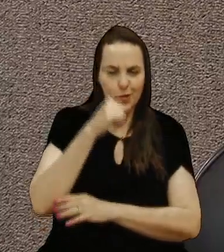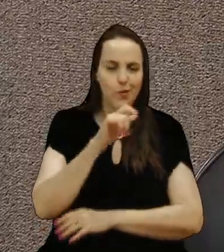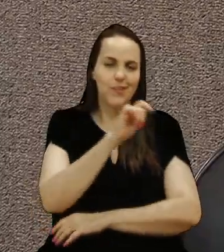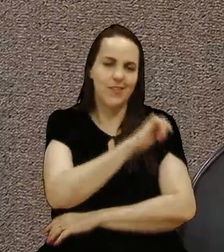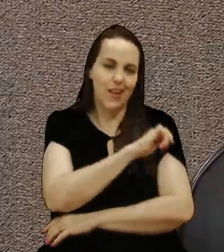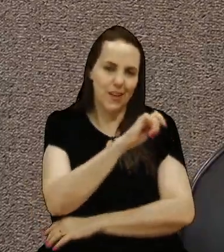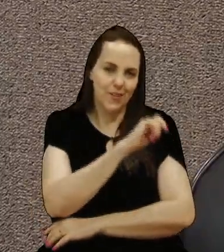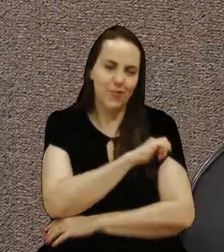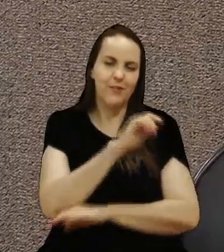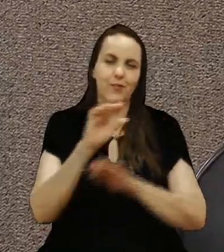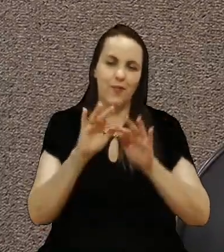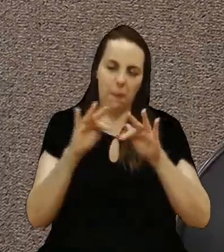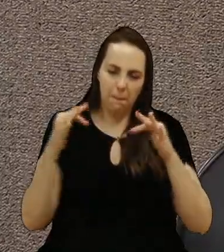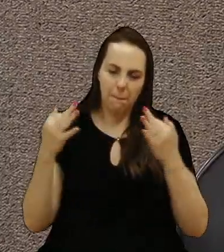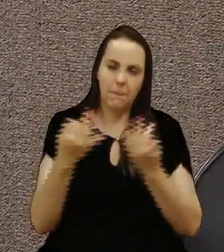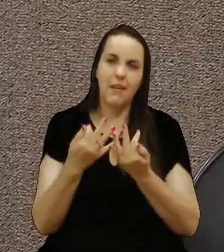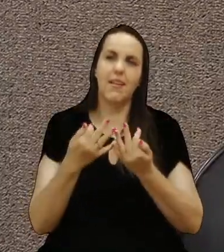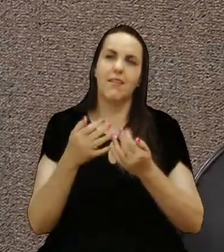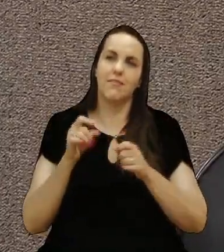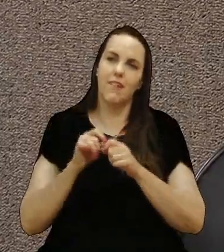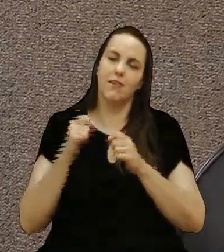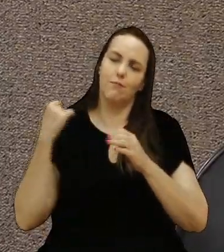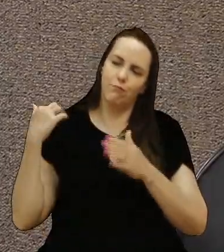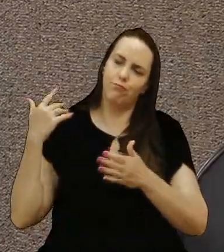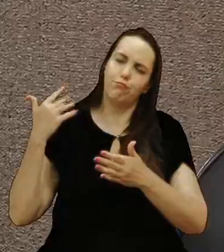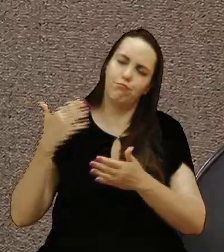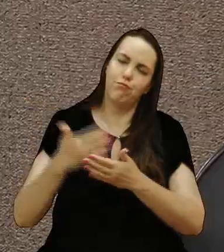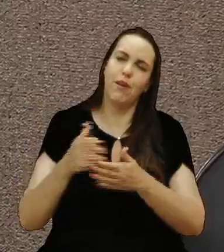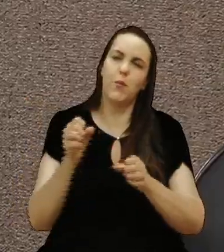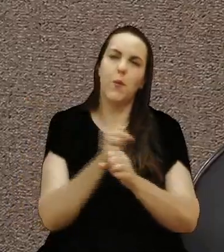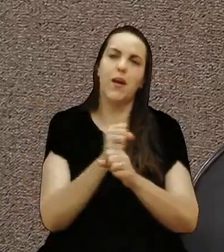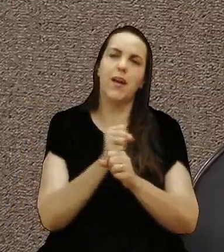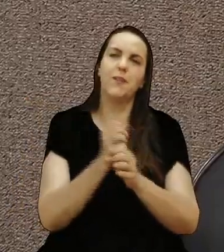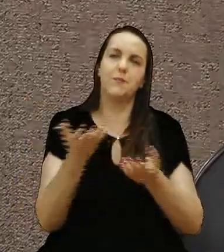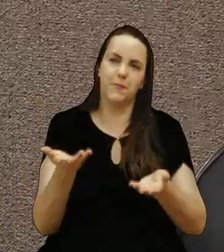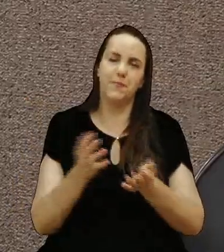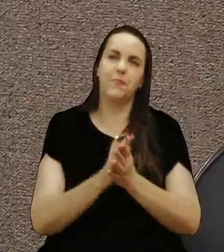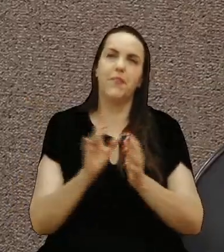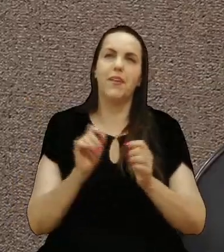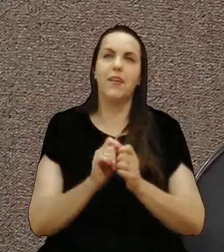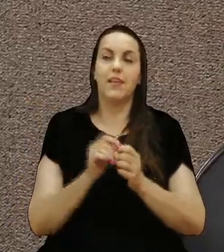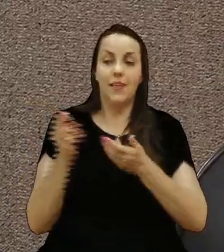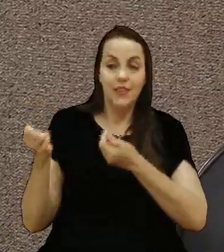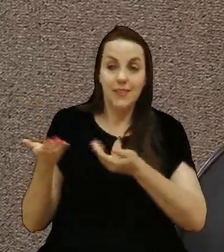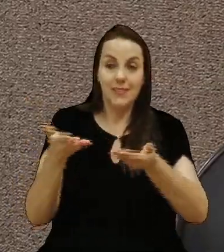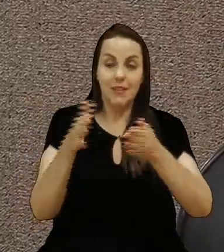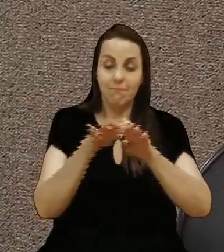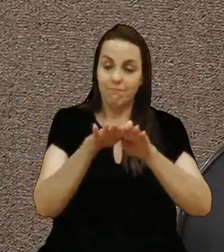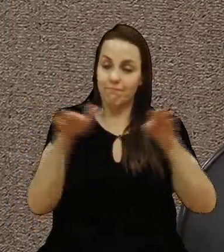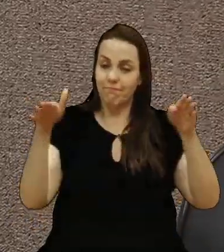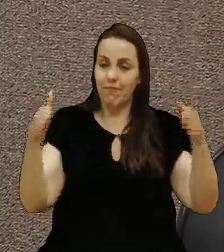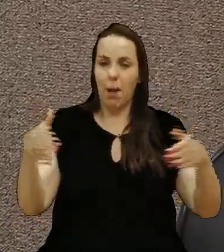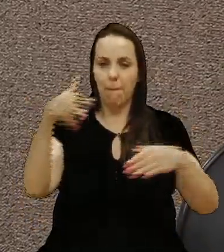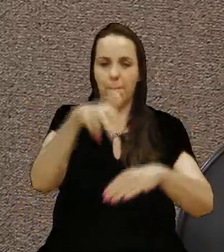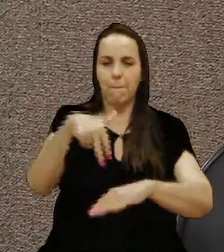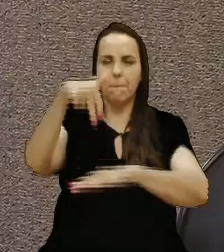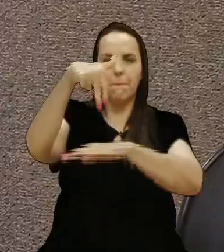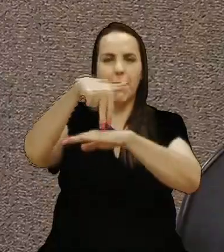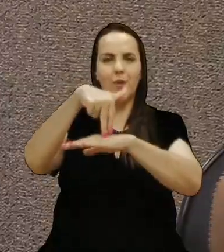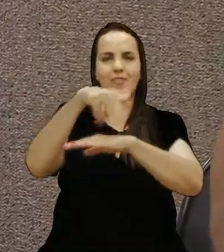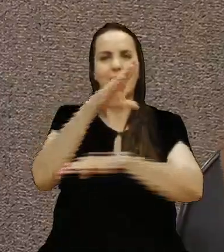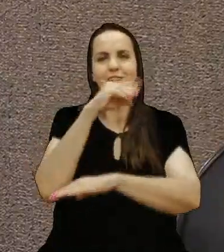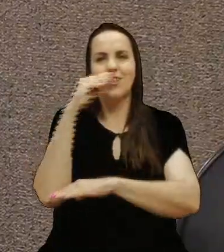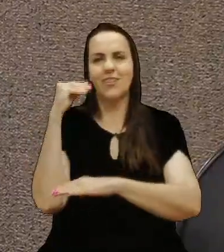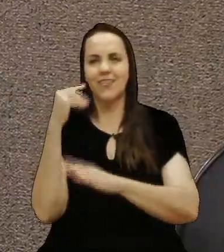estudantes e que as famílias fazem ao longo de todo o ano para trazer ao palco, né? Colocar esses adolescentes no